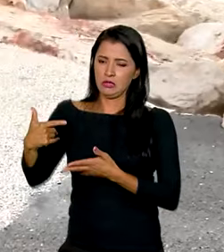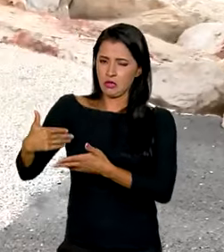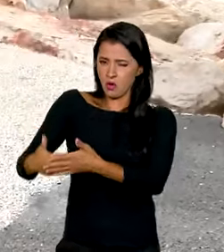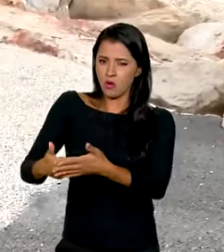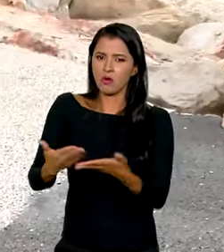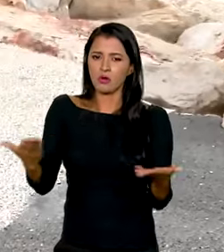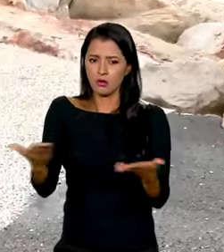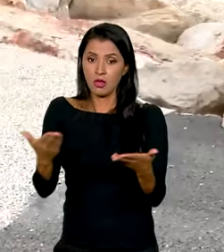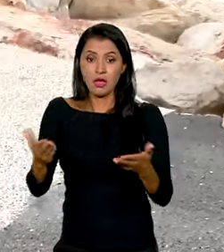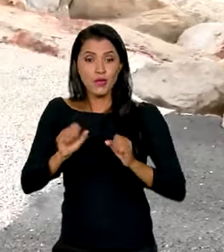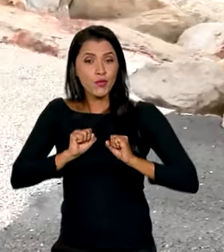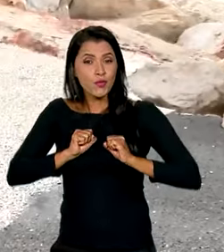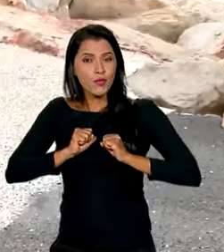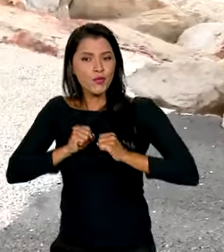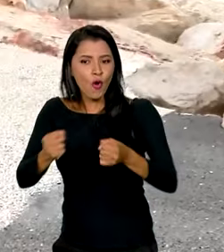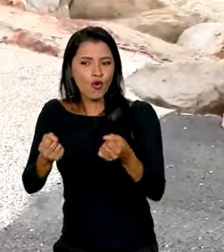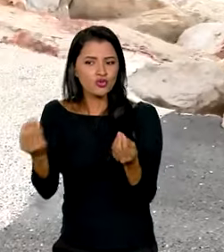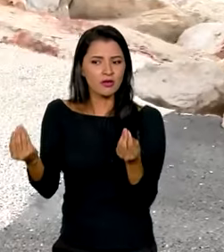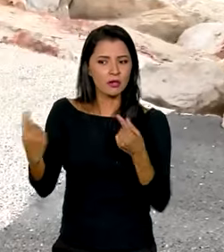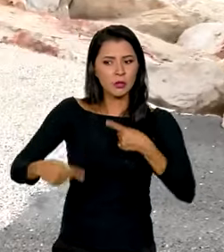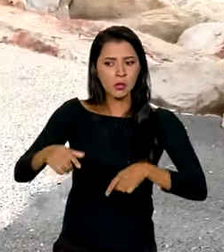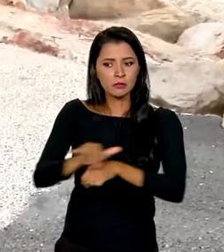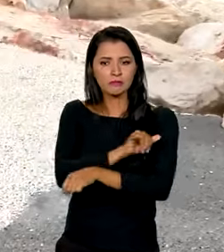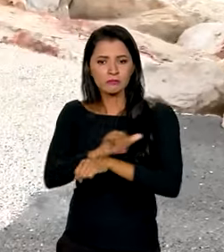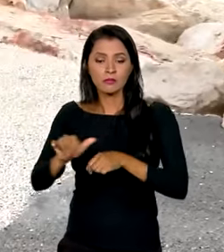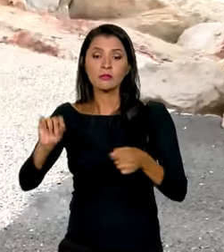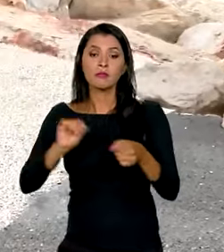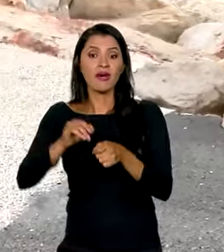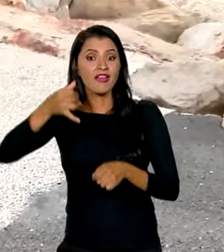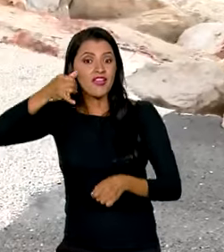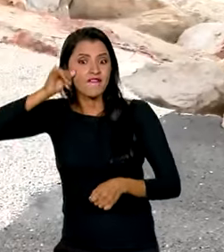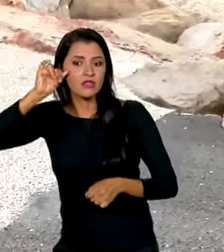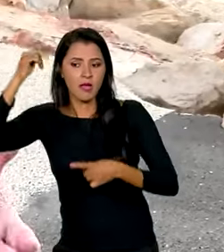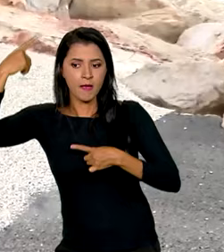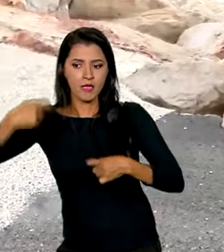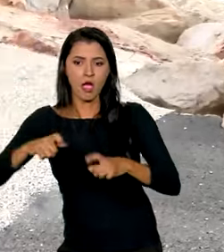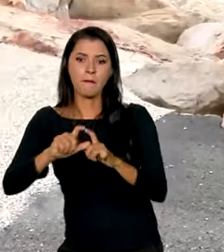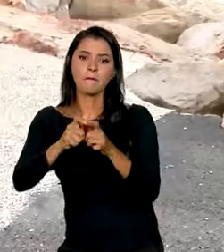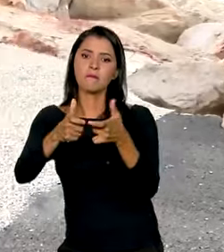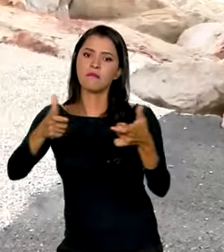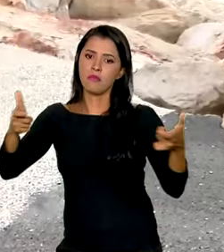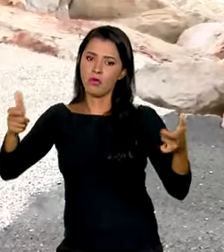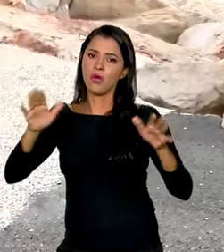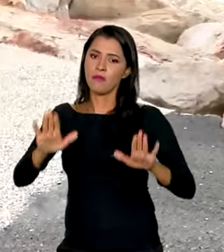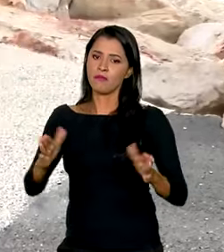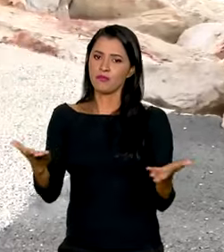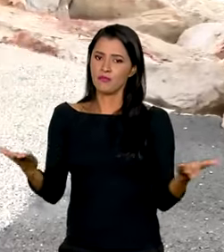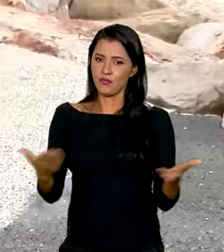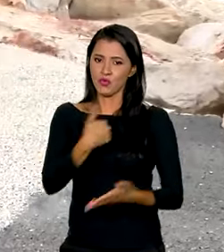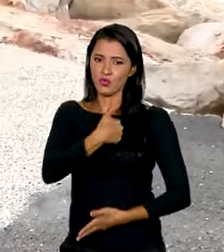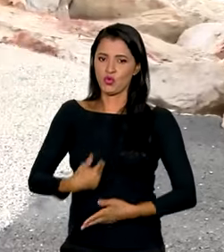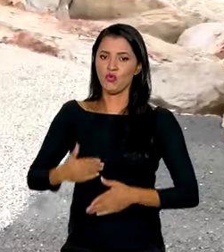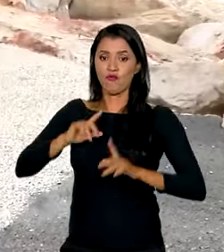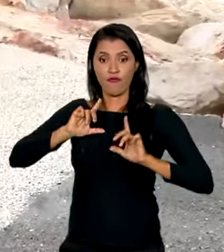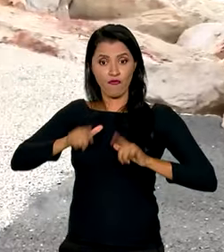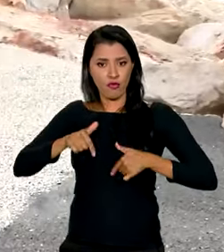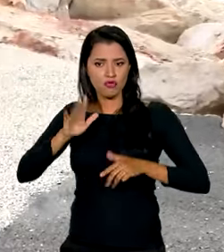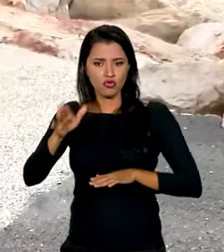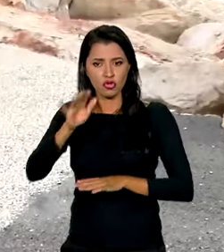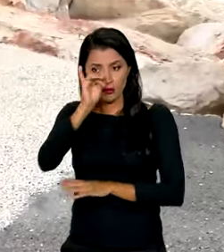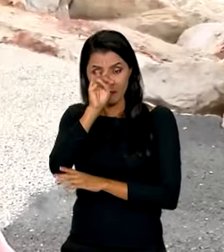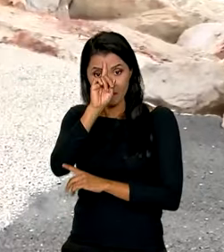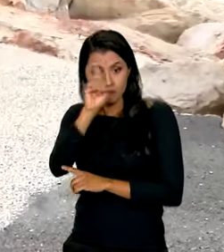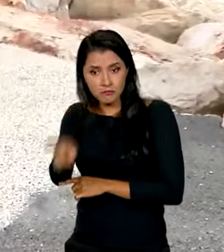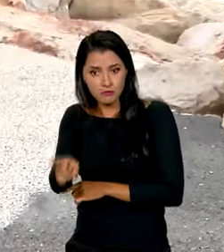Os principais esforços diplomáticos estão sendo feitos exatamente para evitar uma guerra maior. Mas hoje, o governo de Israel já mandou